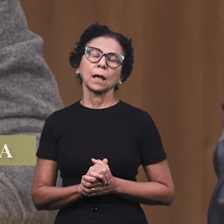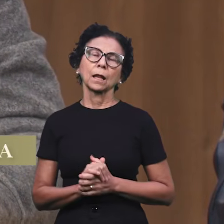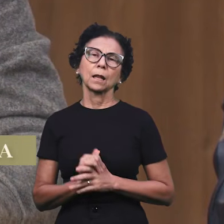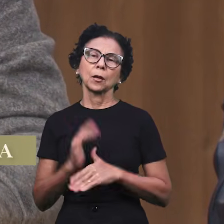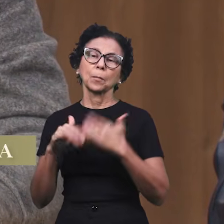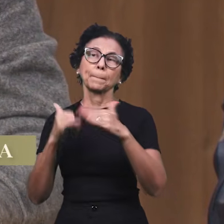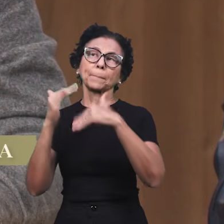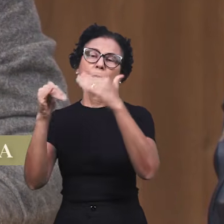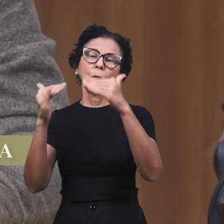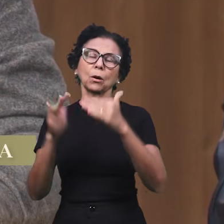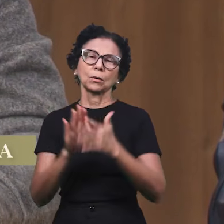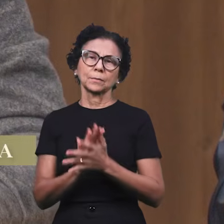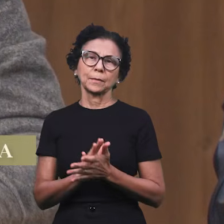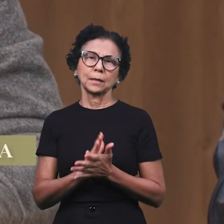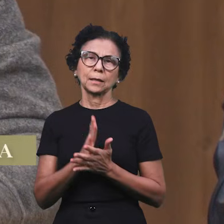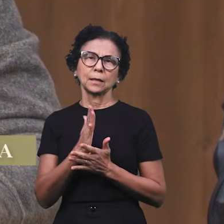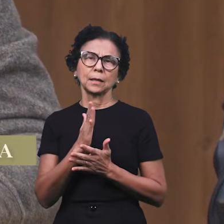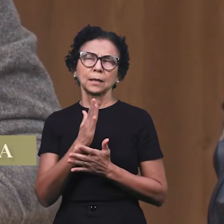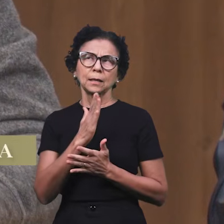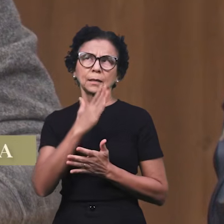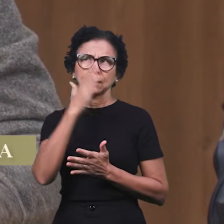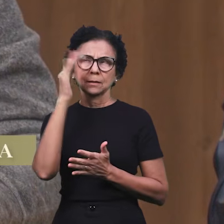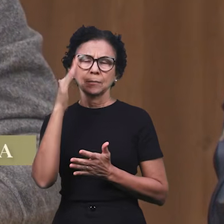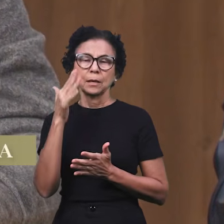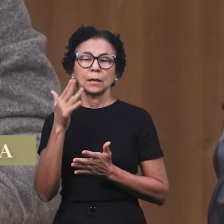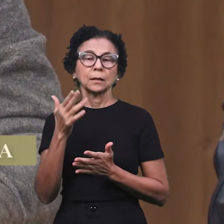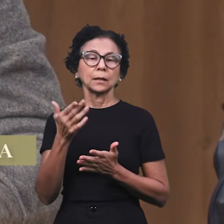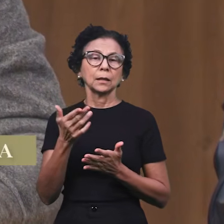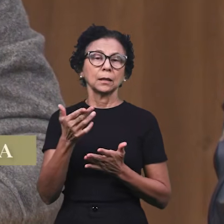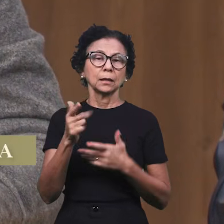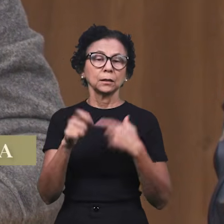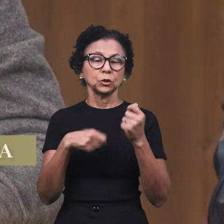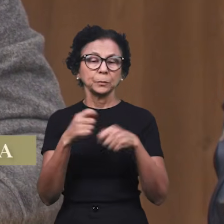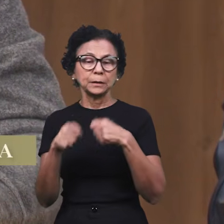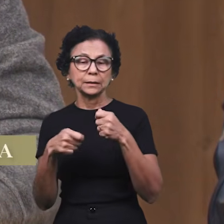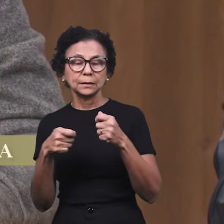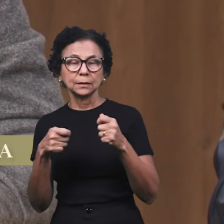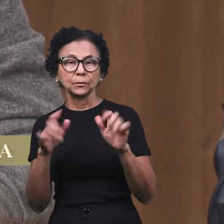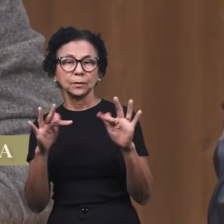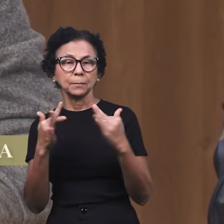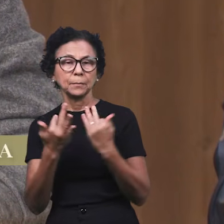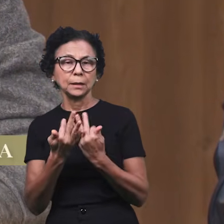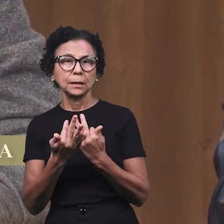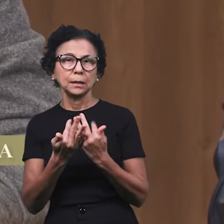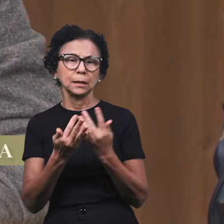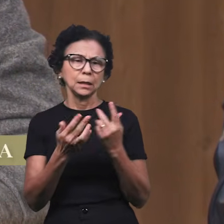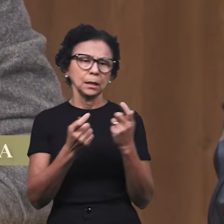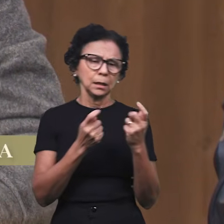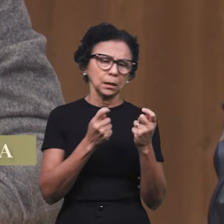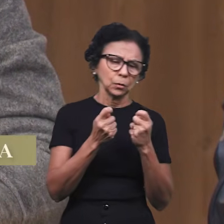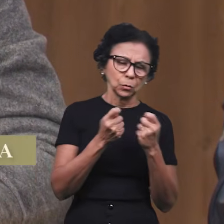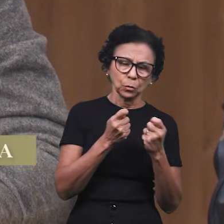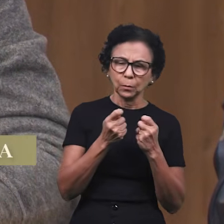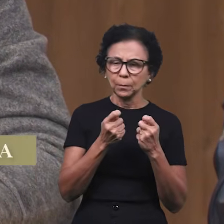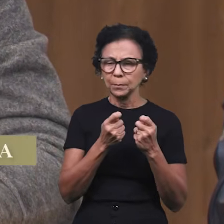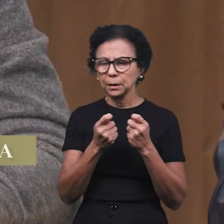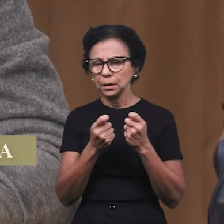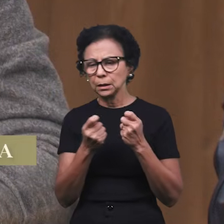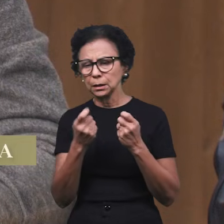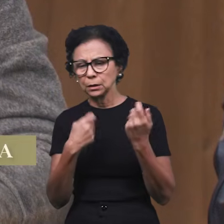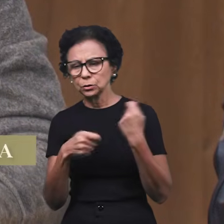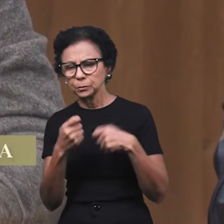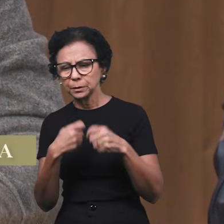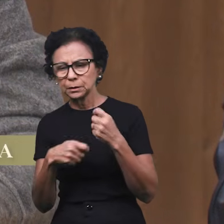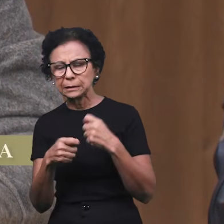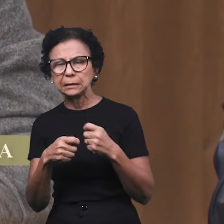doméstica ali, com os mantimentos, ela auxilia ali na vida doméstica, nesse sentido de prosperar